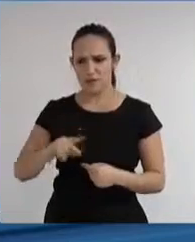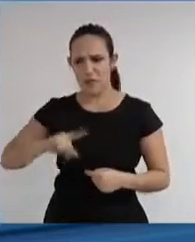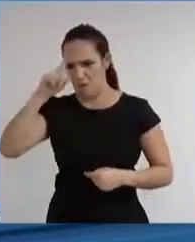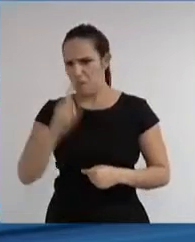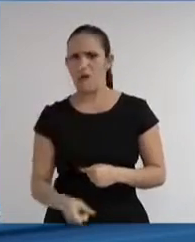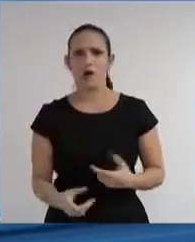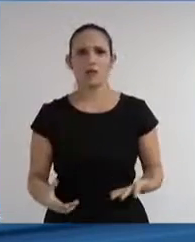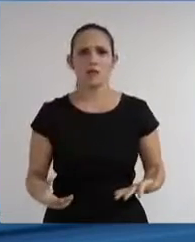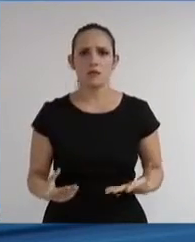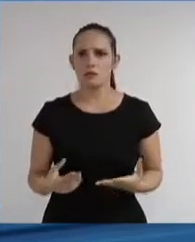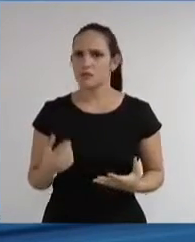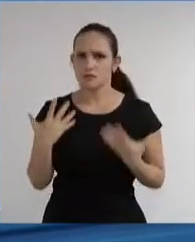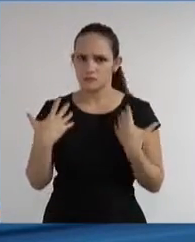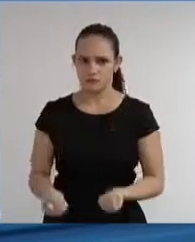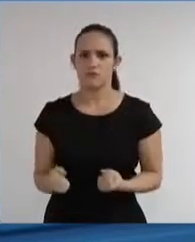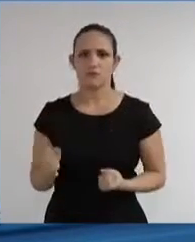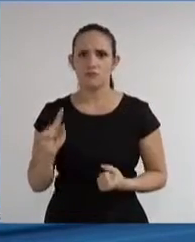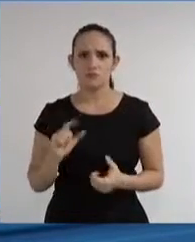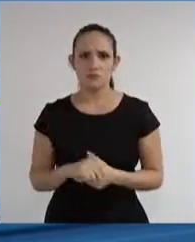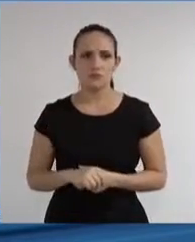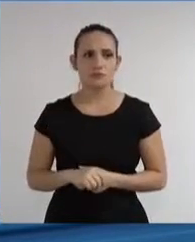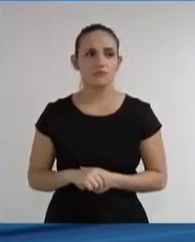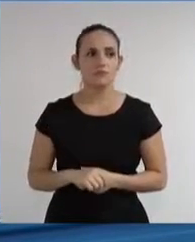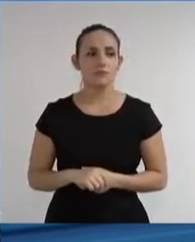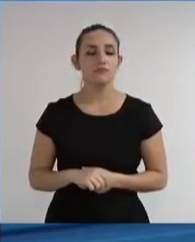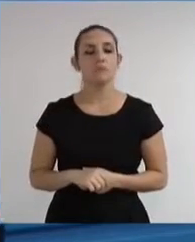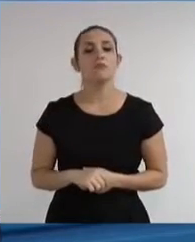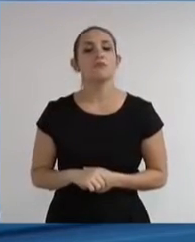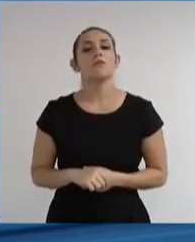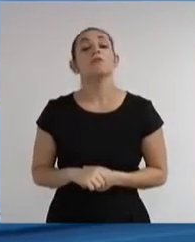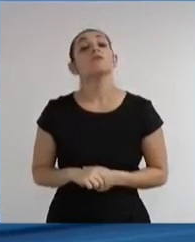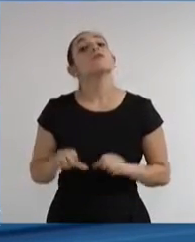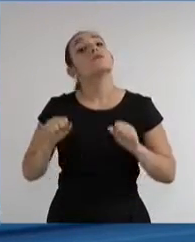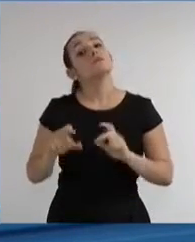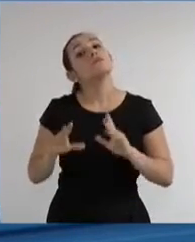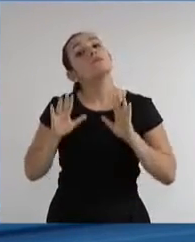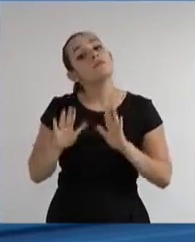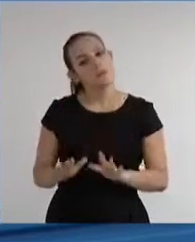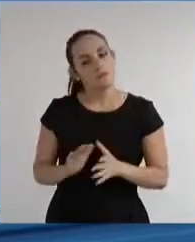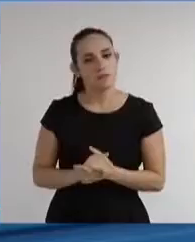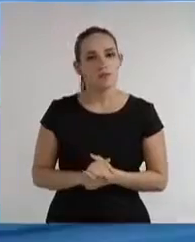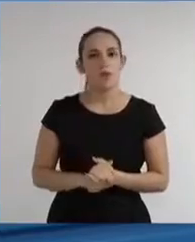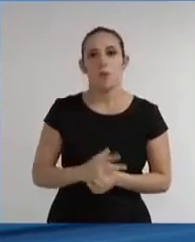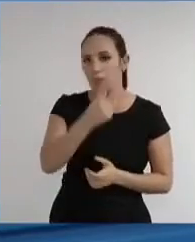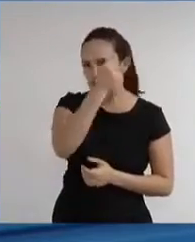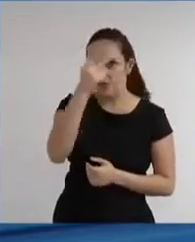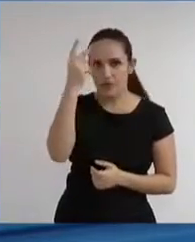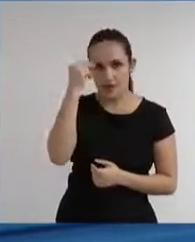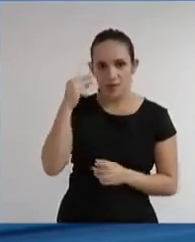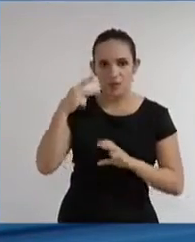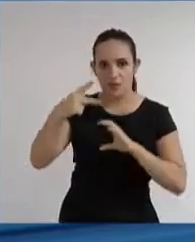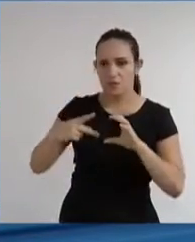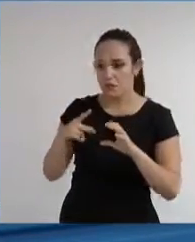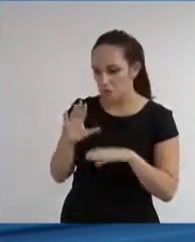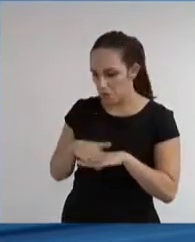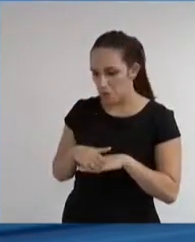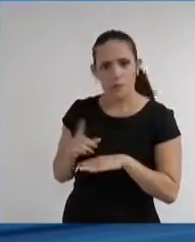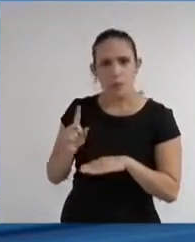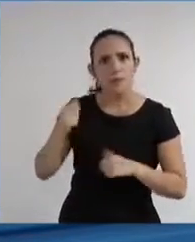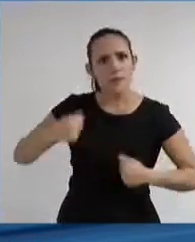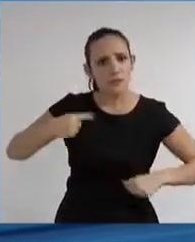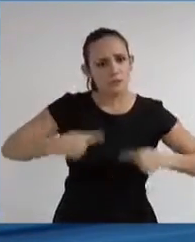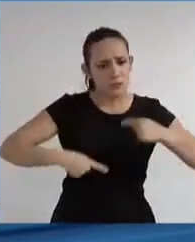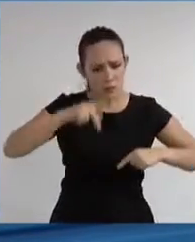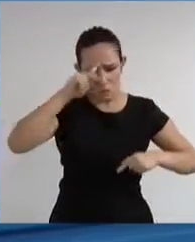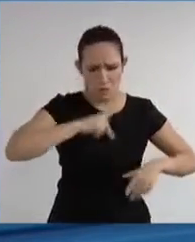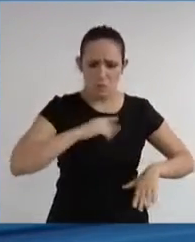É inadmissível. E o prefeito, a Câmara e o prefeito, acho que tem que discutir da